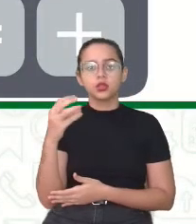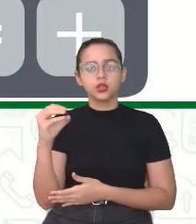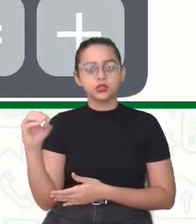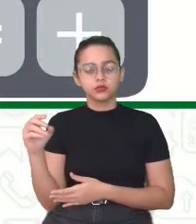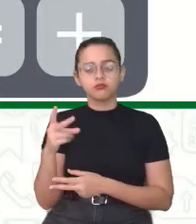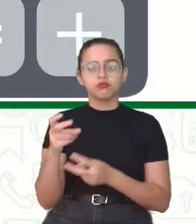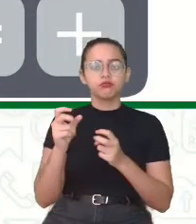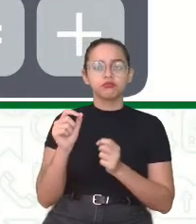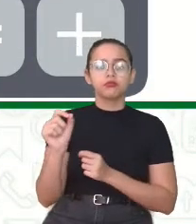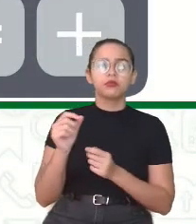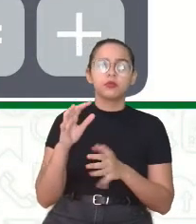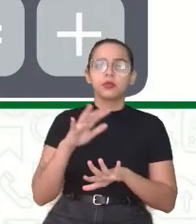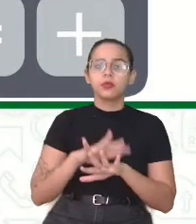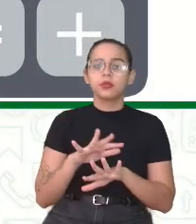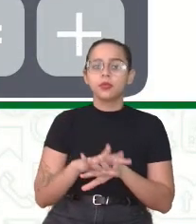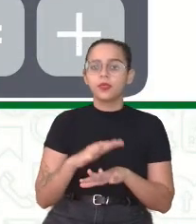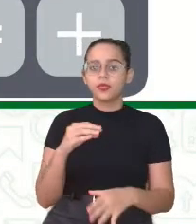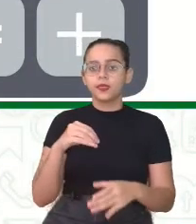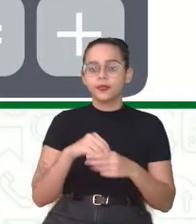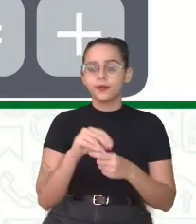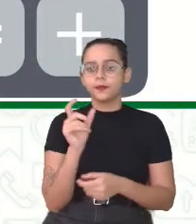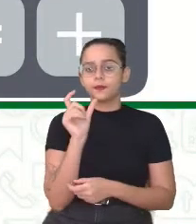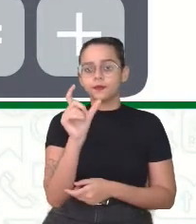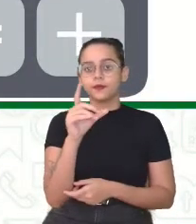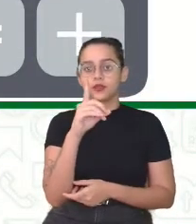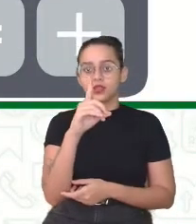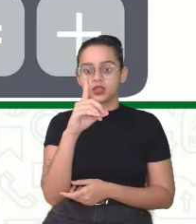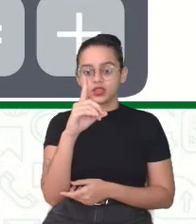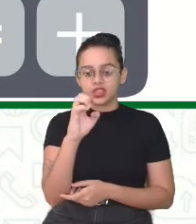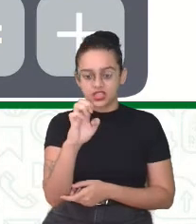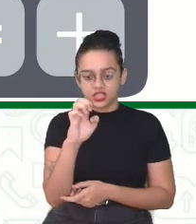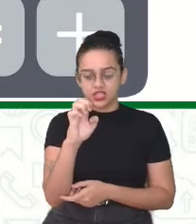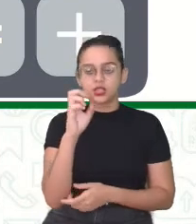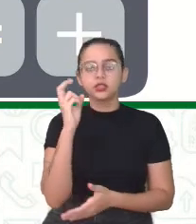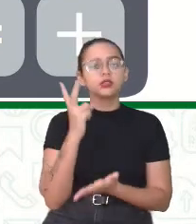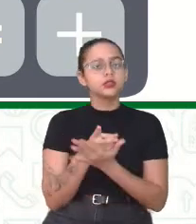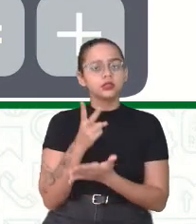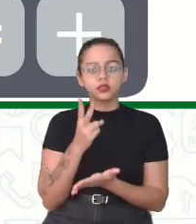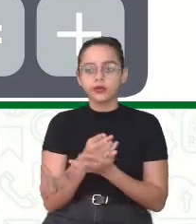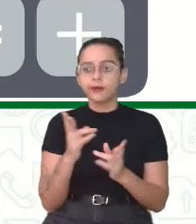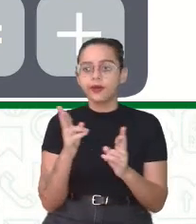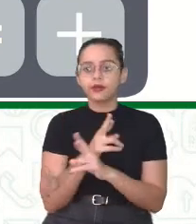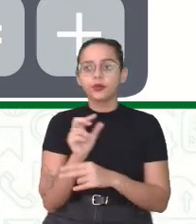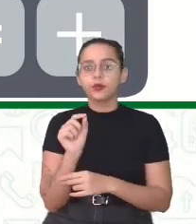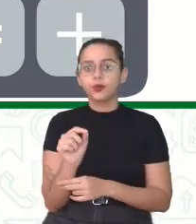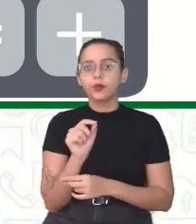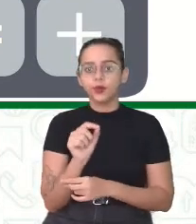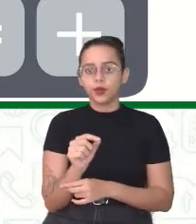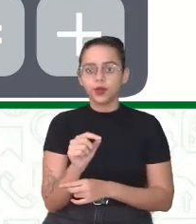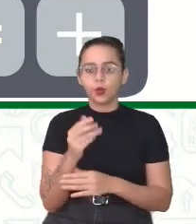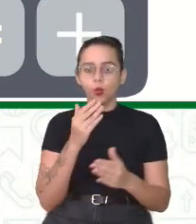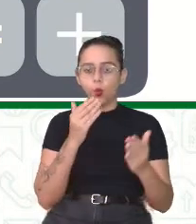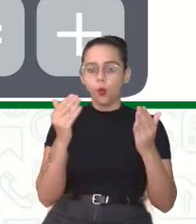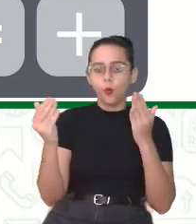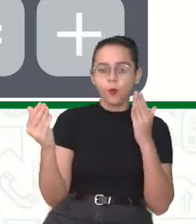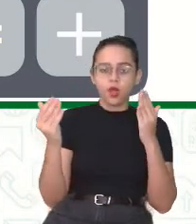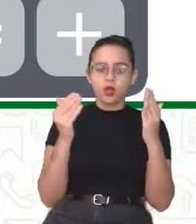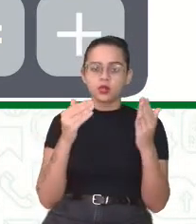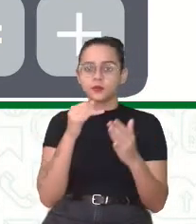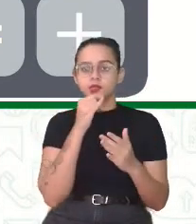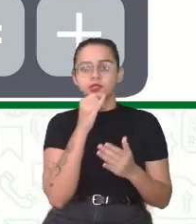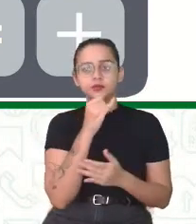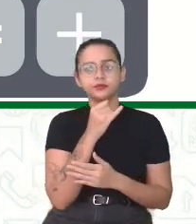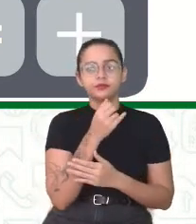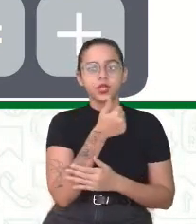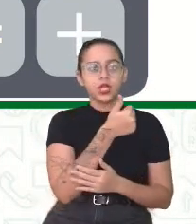vai perceber que em matemática, aquele termo ali de, ele sempre está relacionado com uma comparação, ou seja,